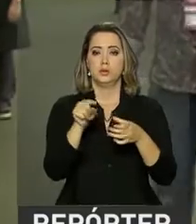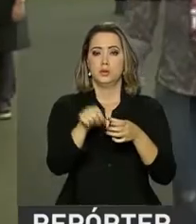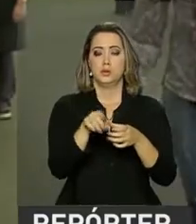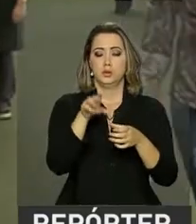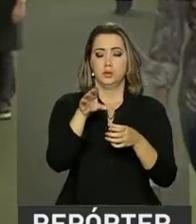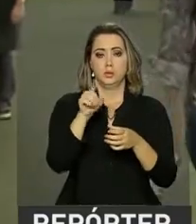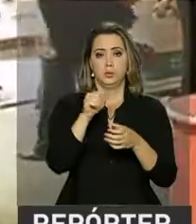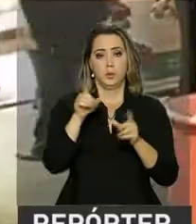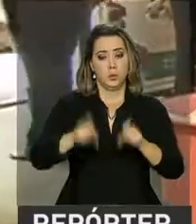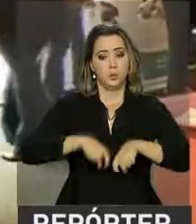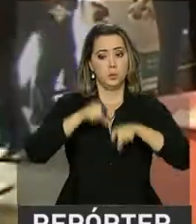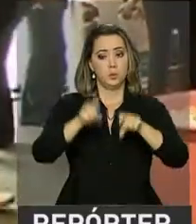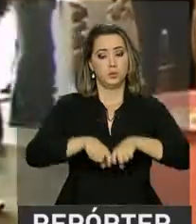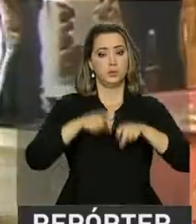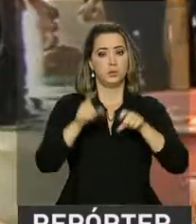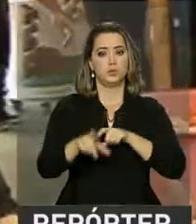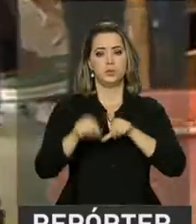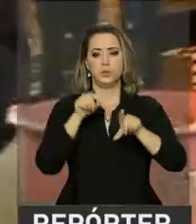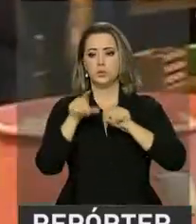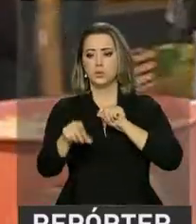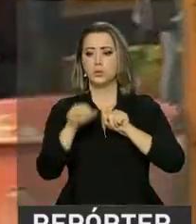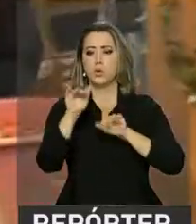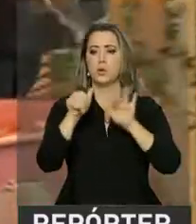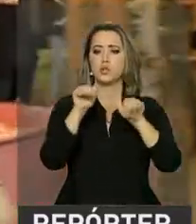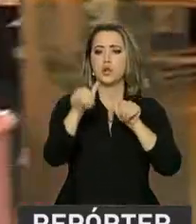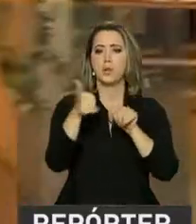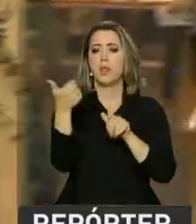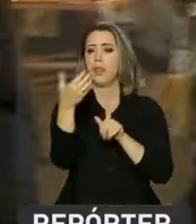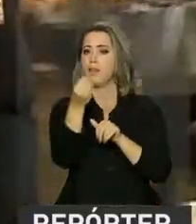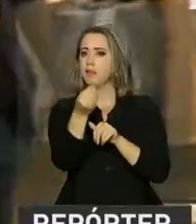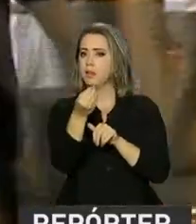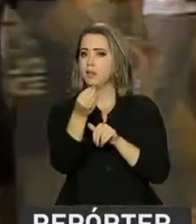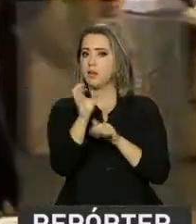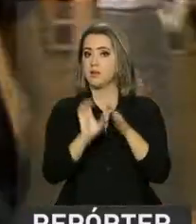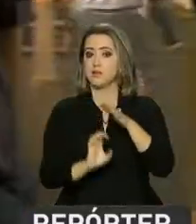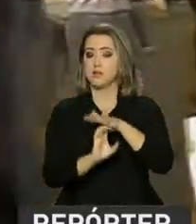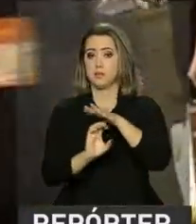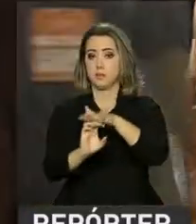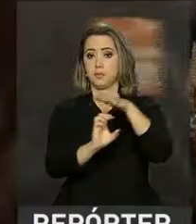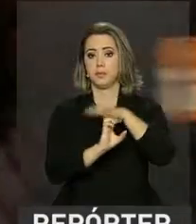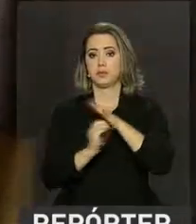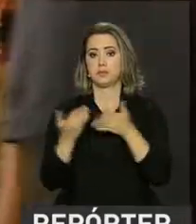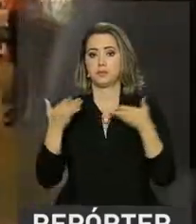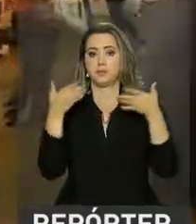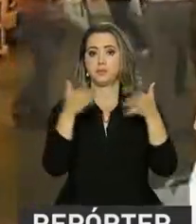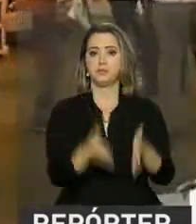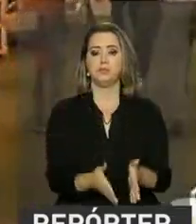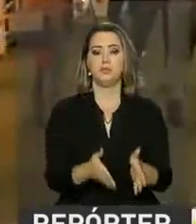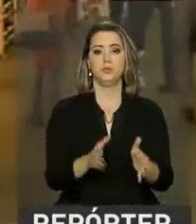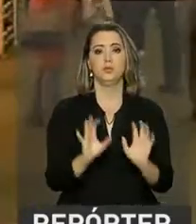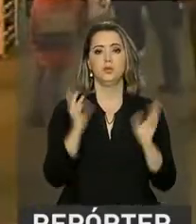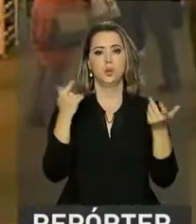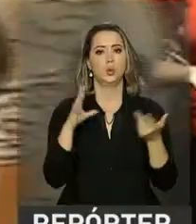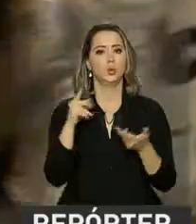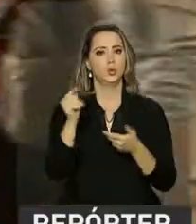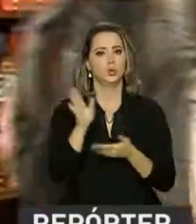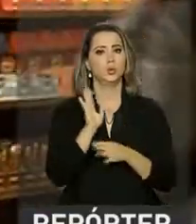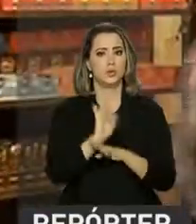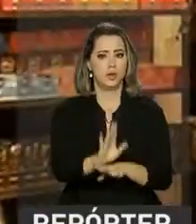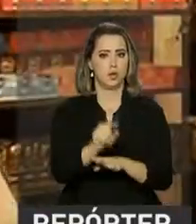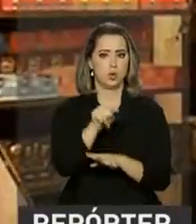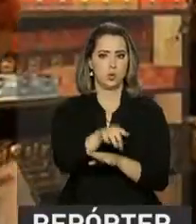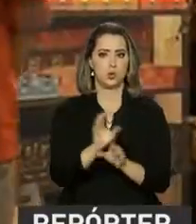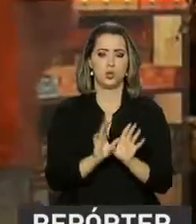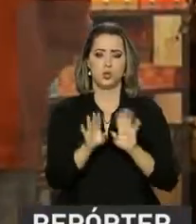Desenvolvimento Agrário selecionou numa chamada pública 10 empreendimentos para participarem do evento. Todos são beneficiários de